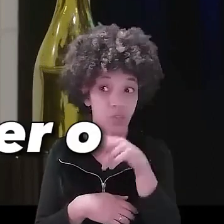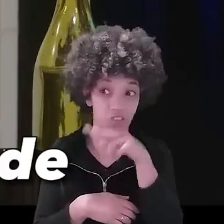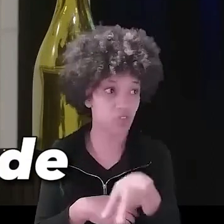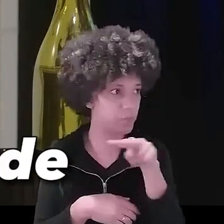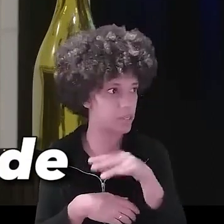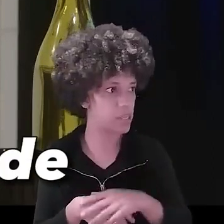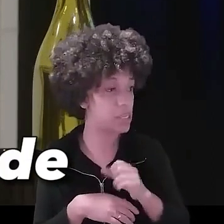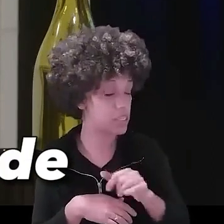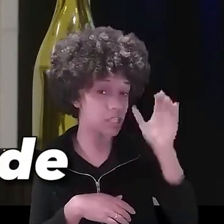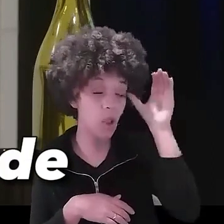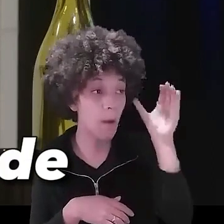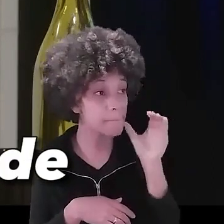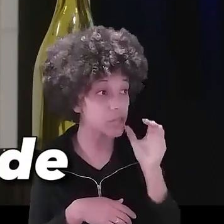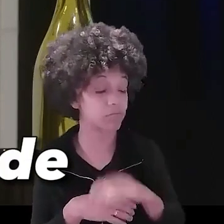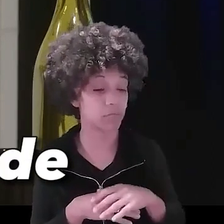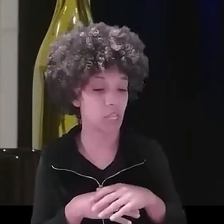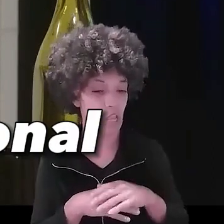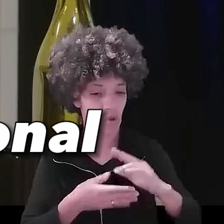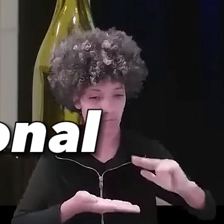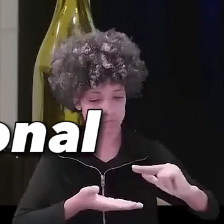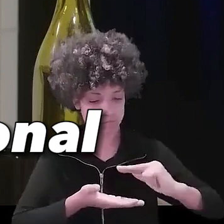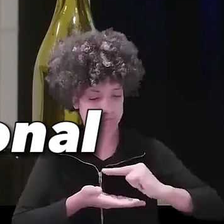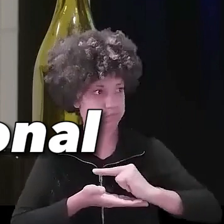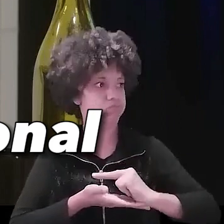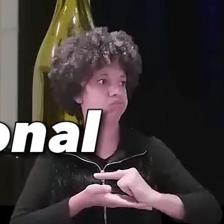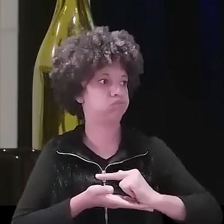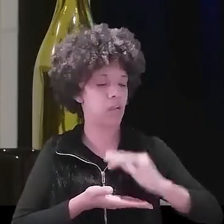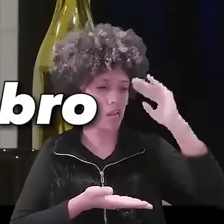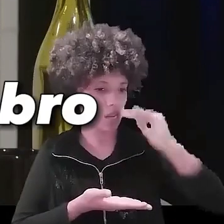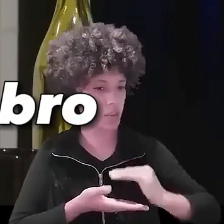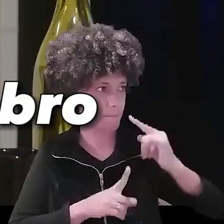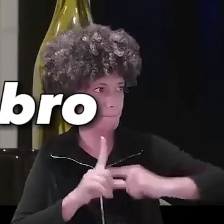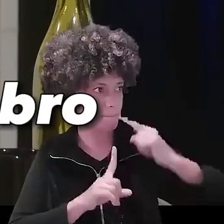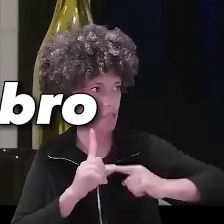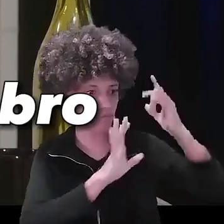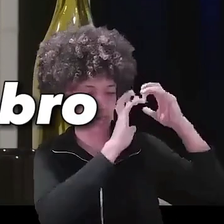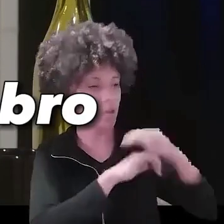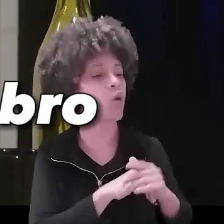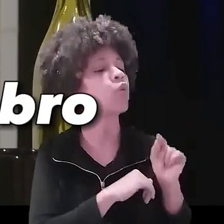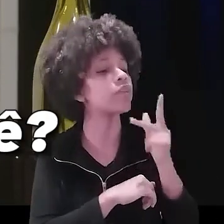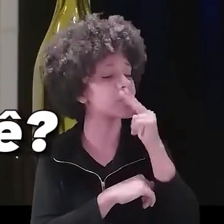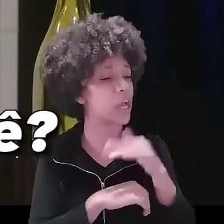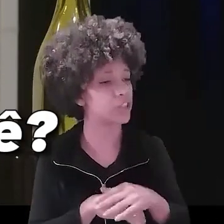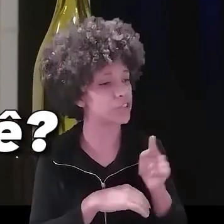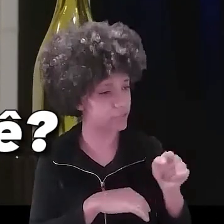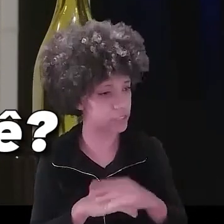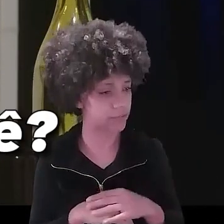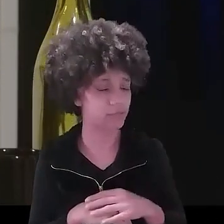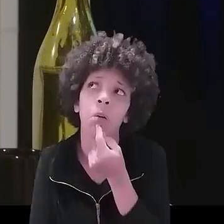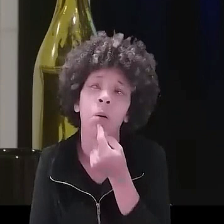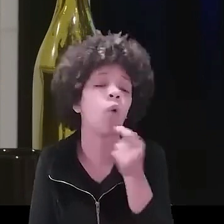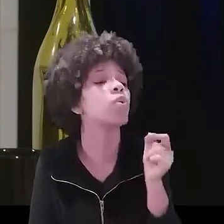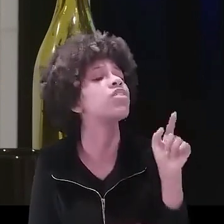dificuldade de ver o mundo. Se você bota um adolescente numa máquina de ressonância magnética funcional, que mede a atividade do cérebro, você pergunta pra ele, o que, que você acha de